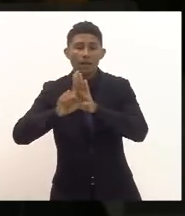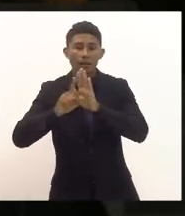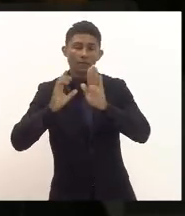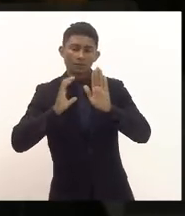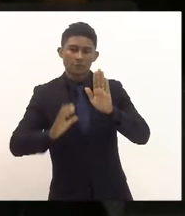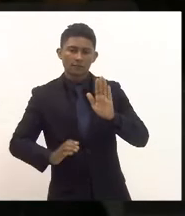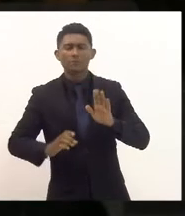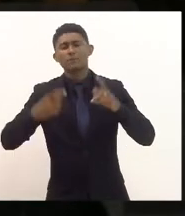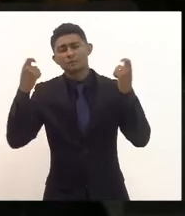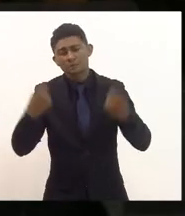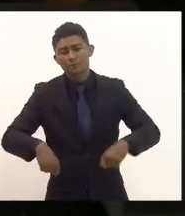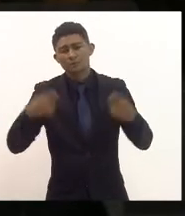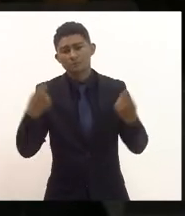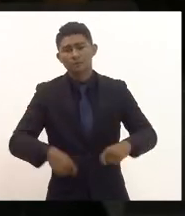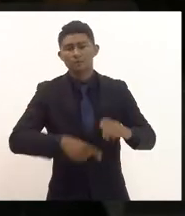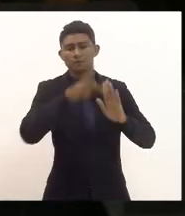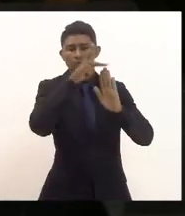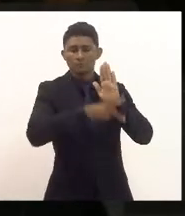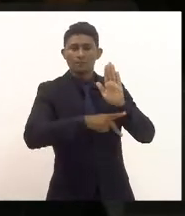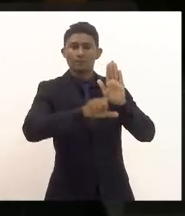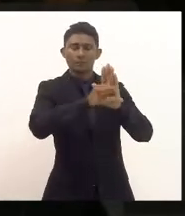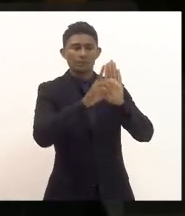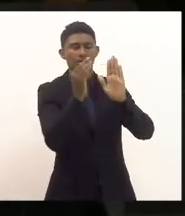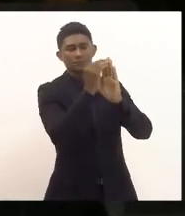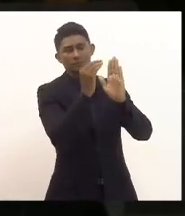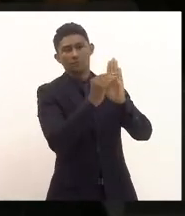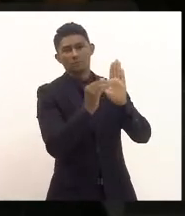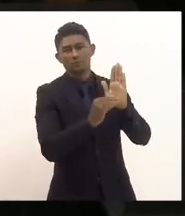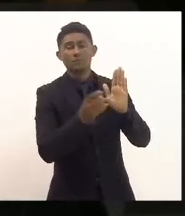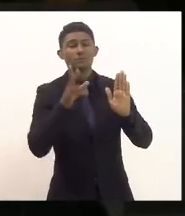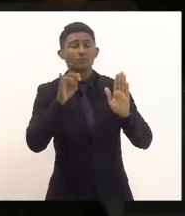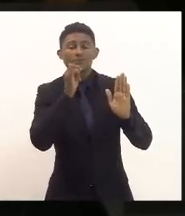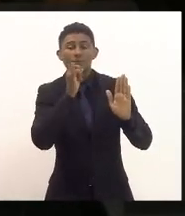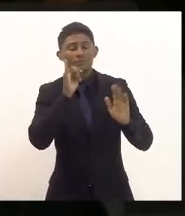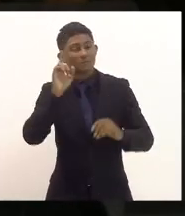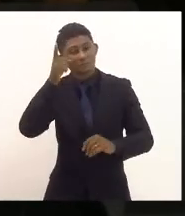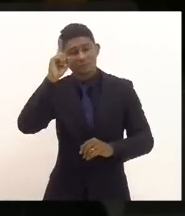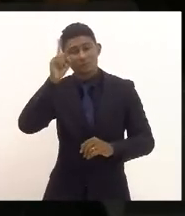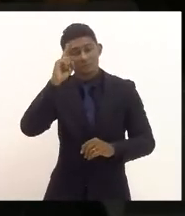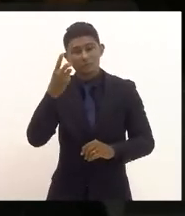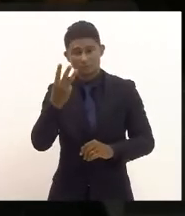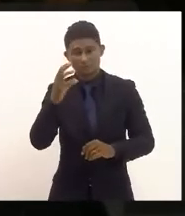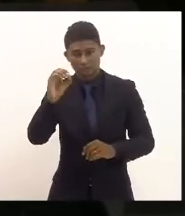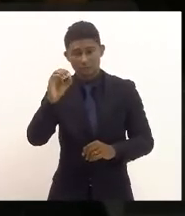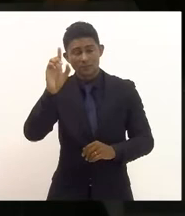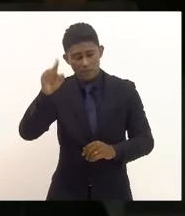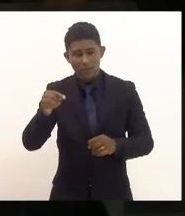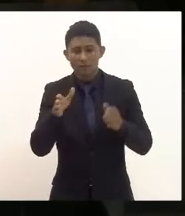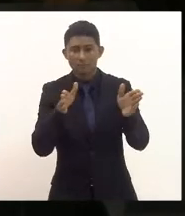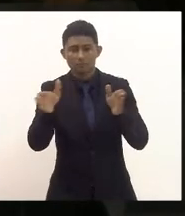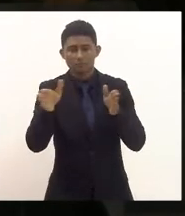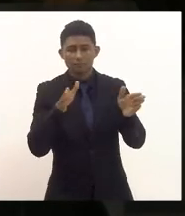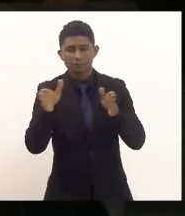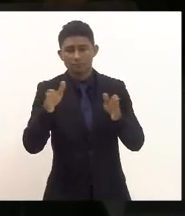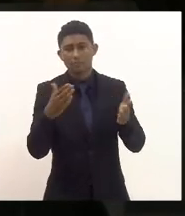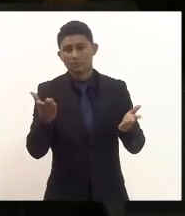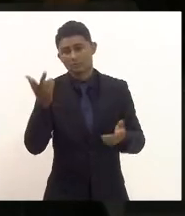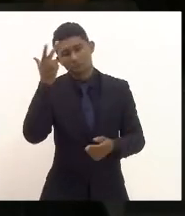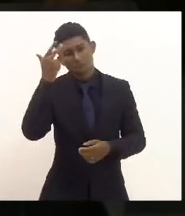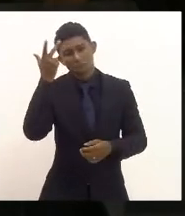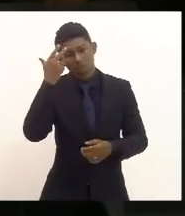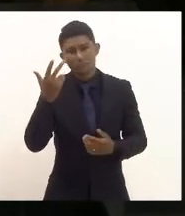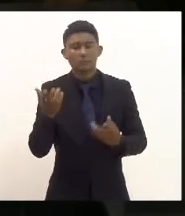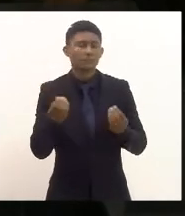expressa no projeto você 30 dias é 30 dias corridos né para não ter